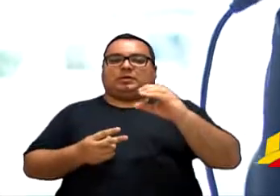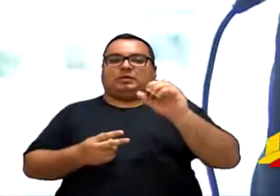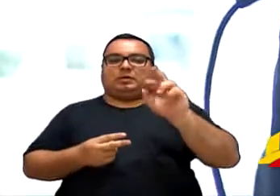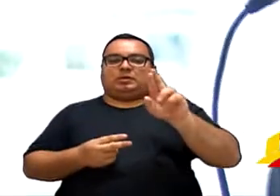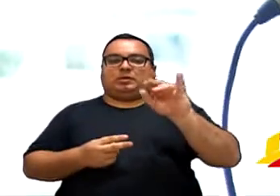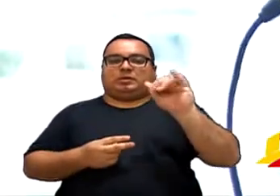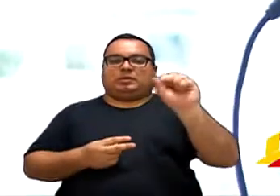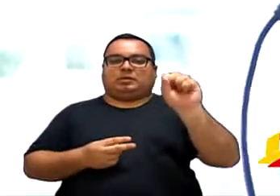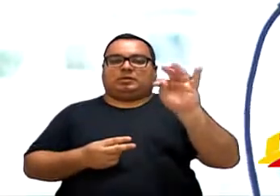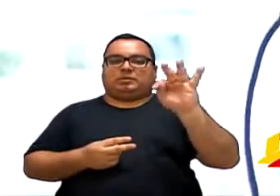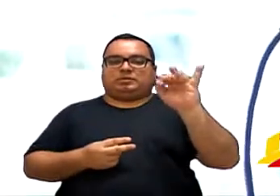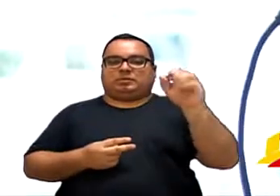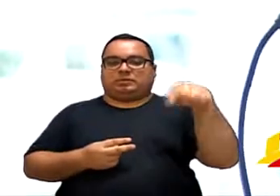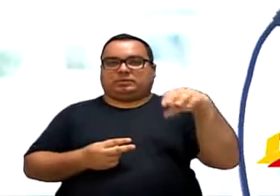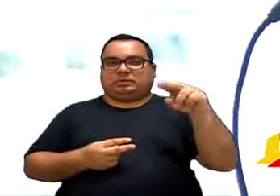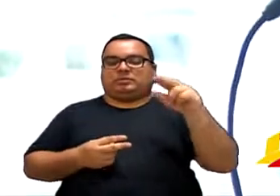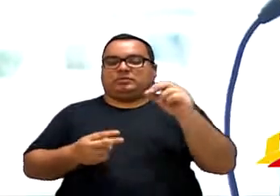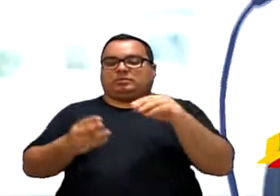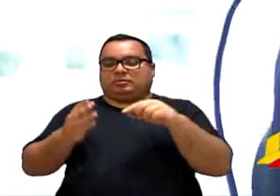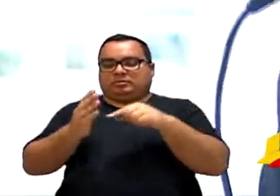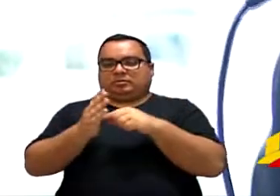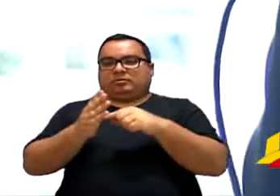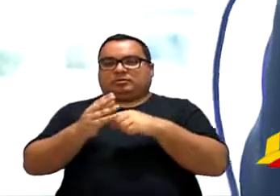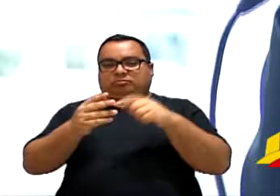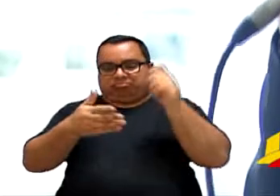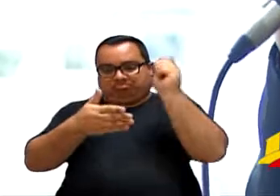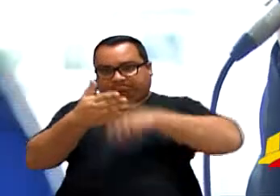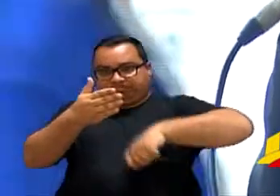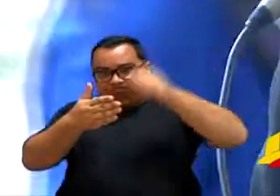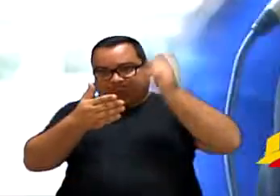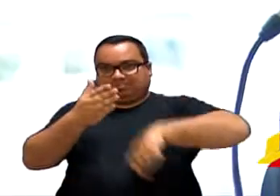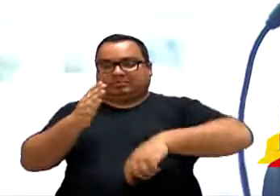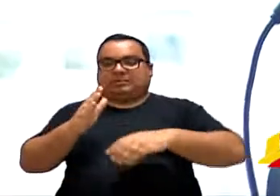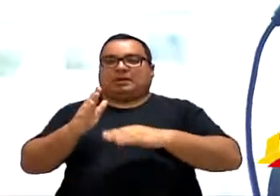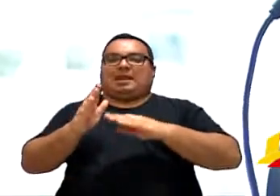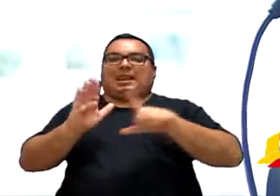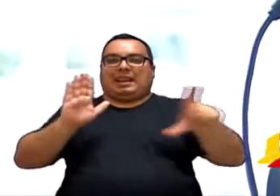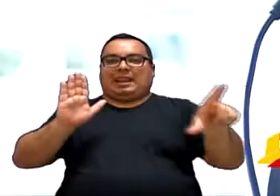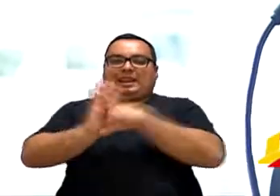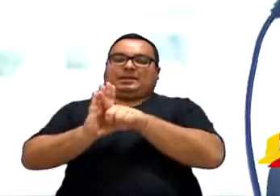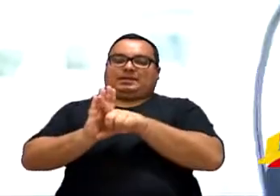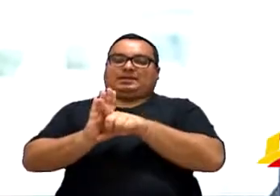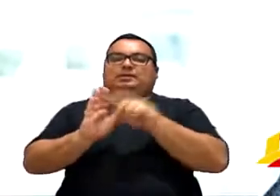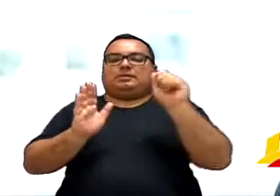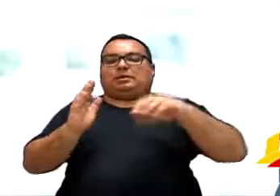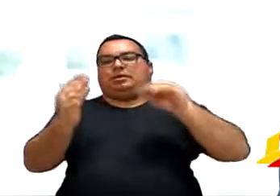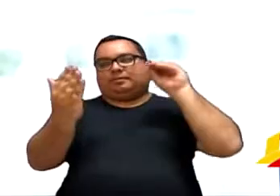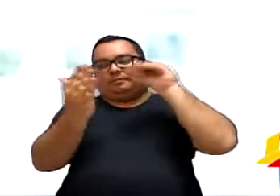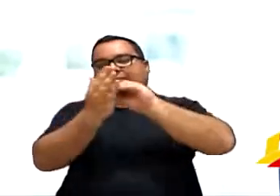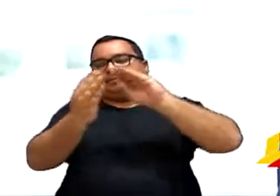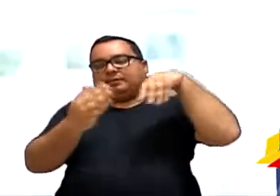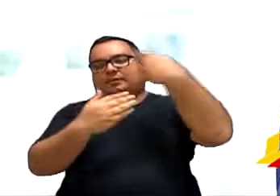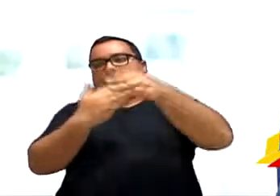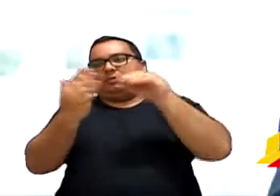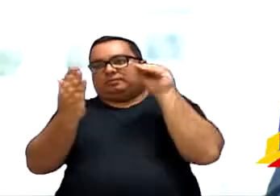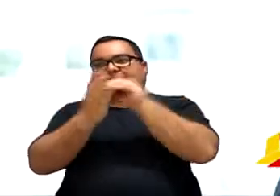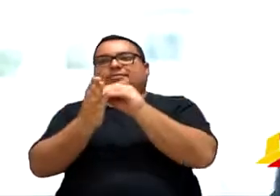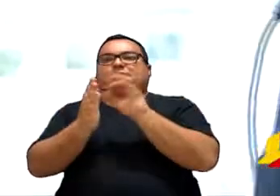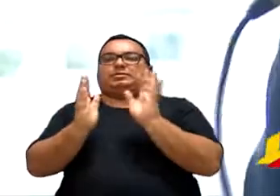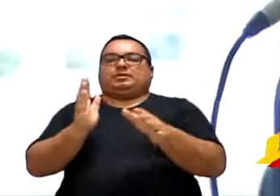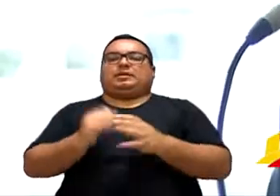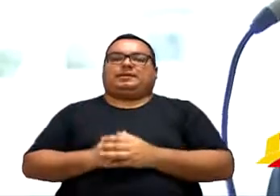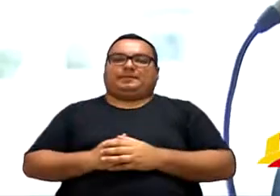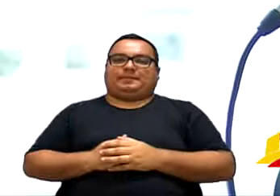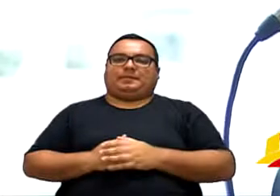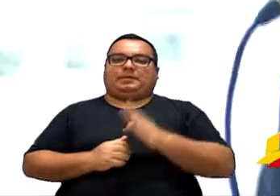pela constitucionalidade o nosso projeto tornar no calendário oficial da cidade a feira do Beco do inferno que